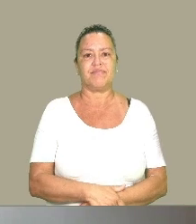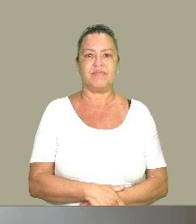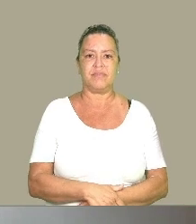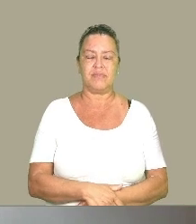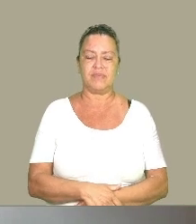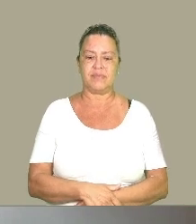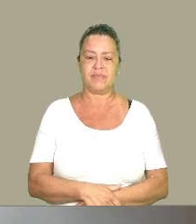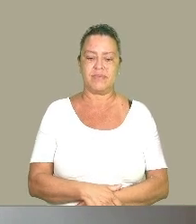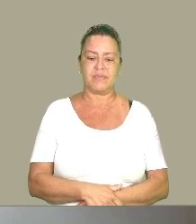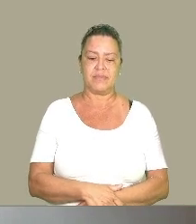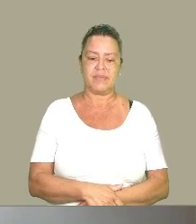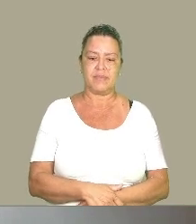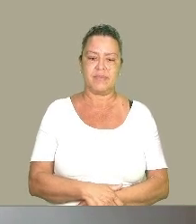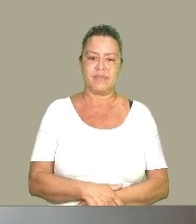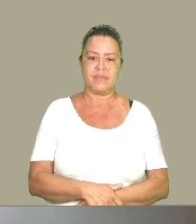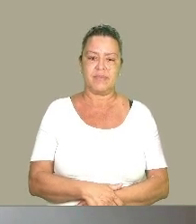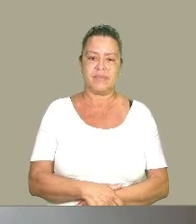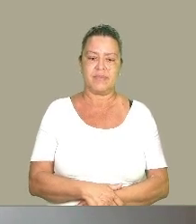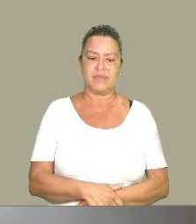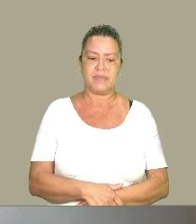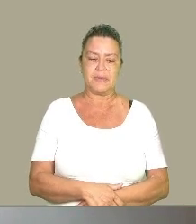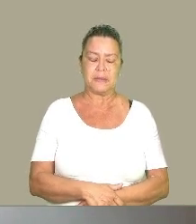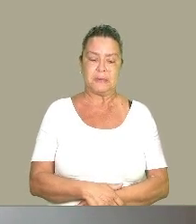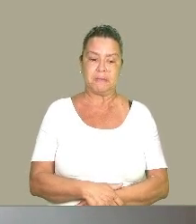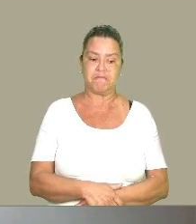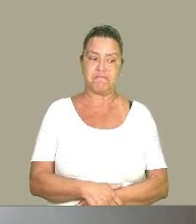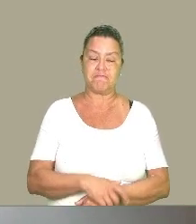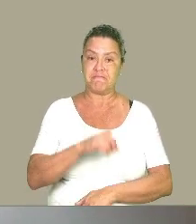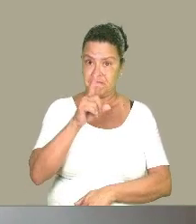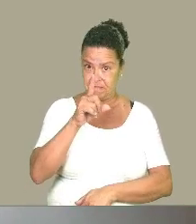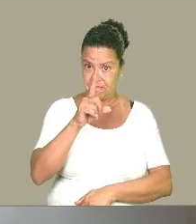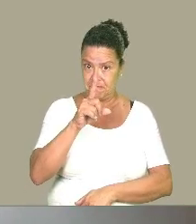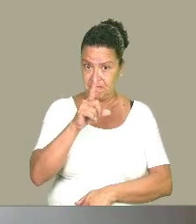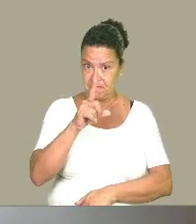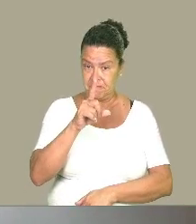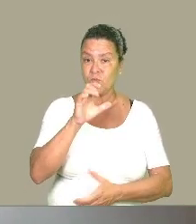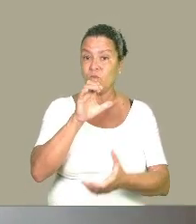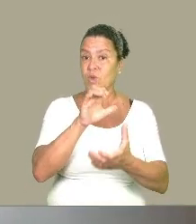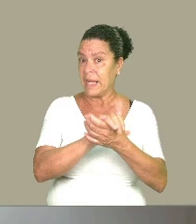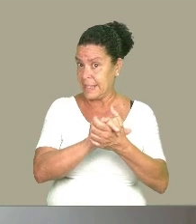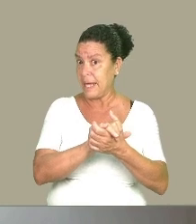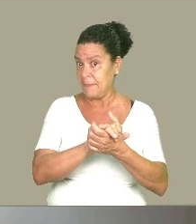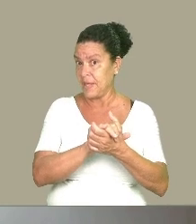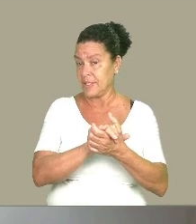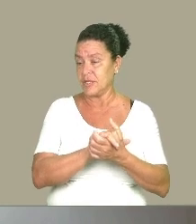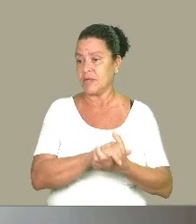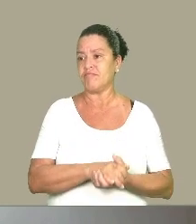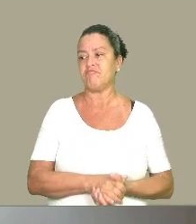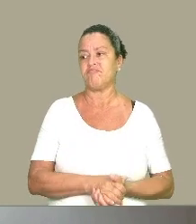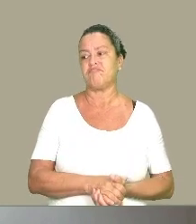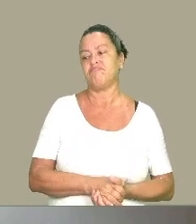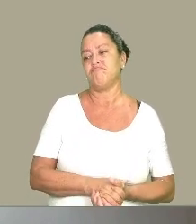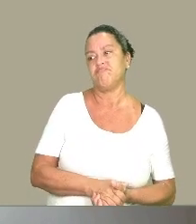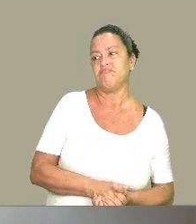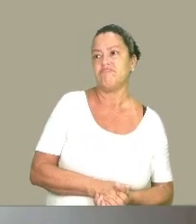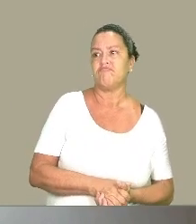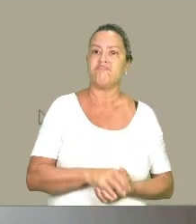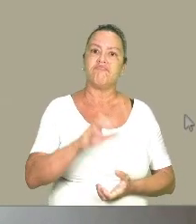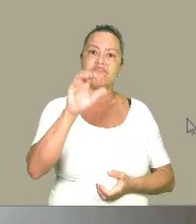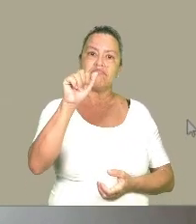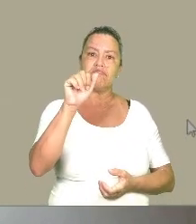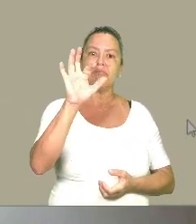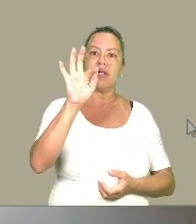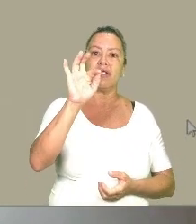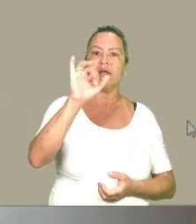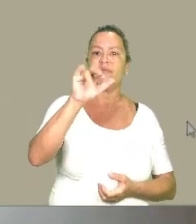Muito bem. O próximo tipo de casamento são os casamentos afins. esse a